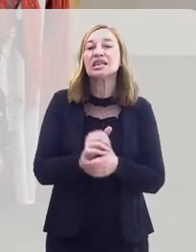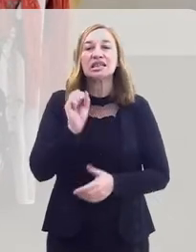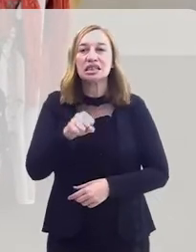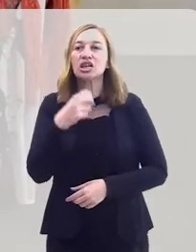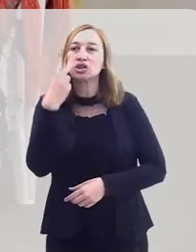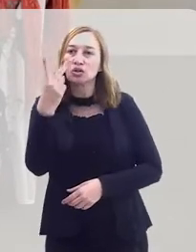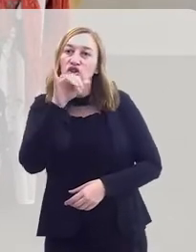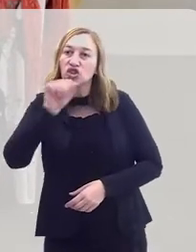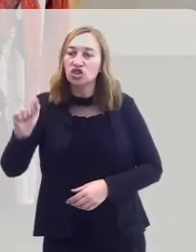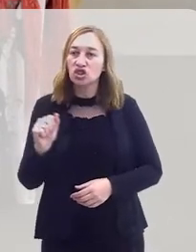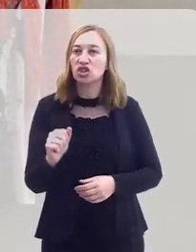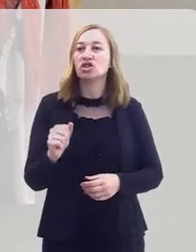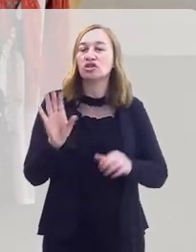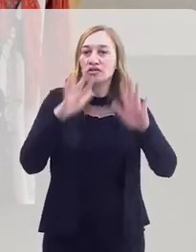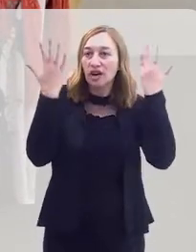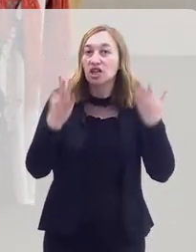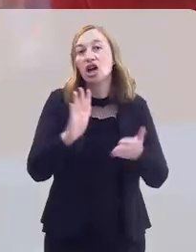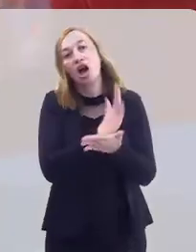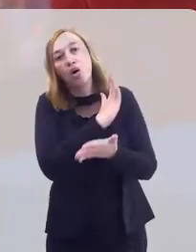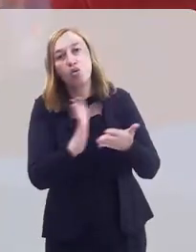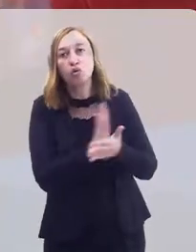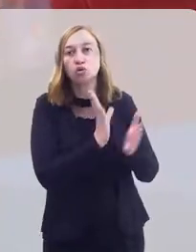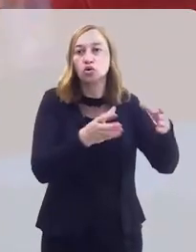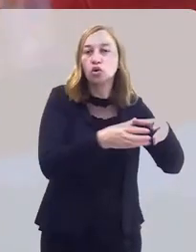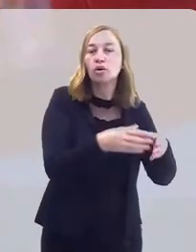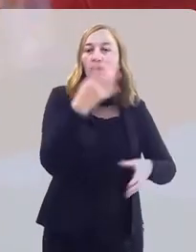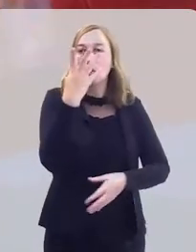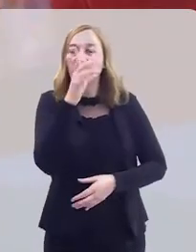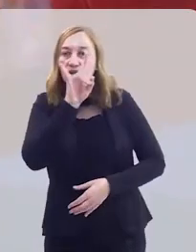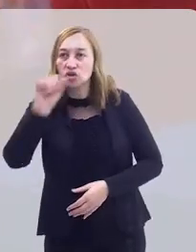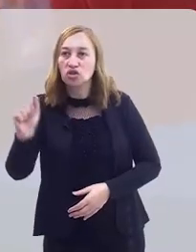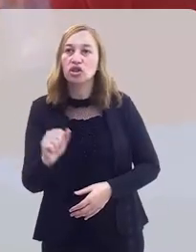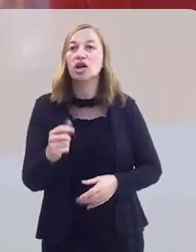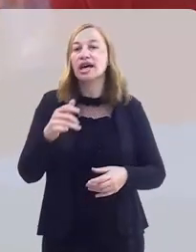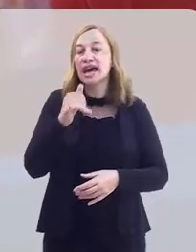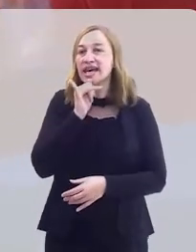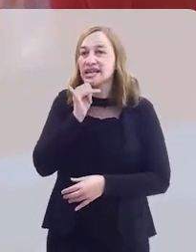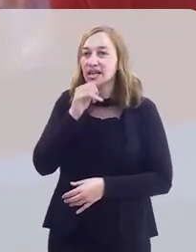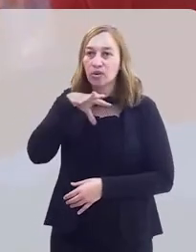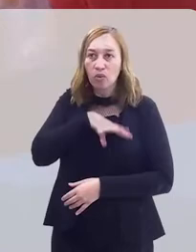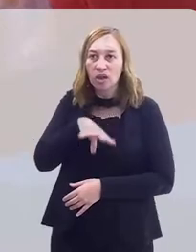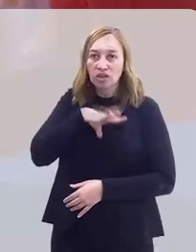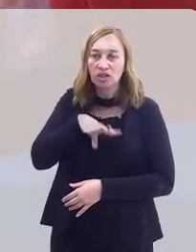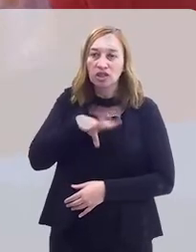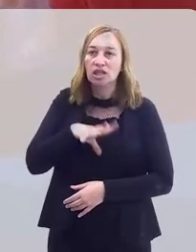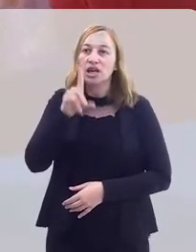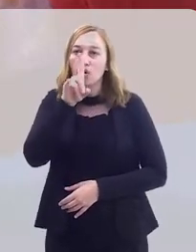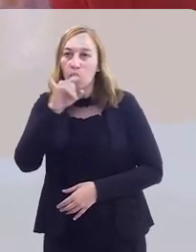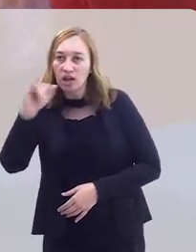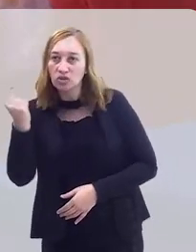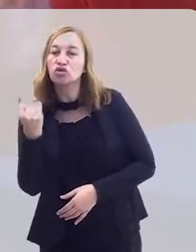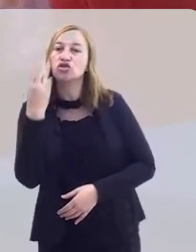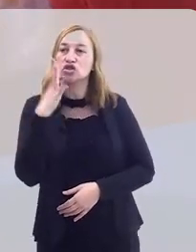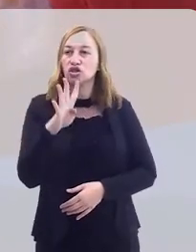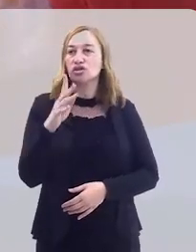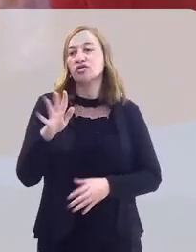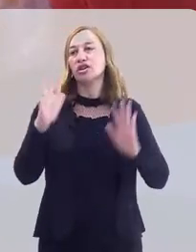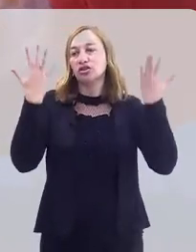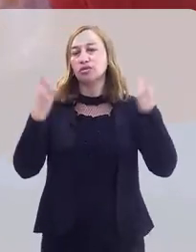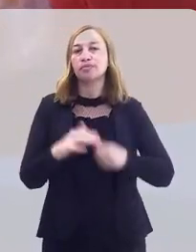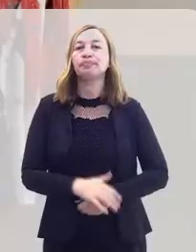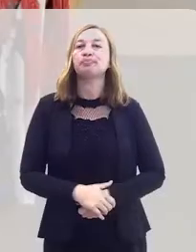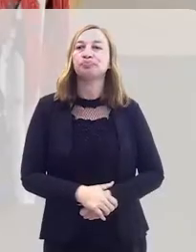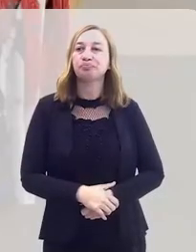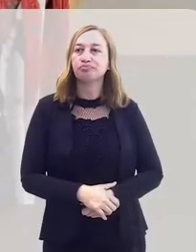Sim, são 2 dias de festa. Em alguns grupos, são 4 dias. Por exemplo, em Portugal, o Grupo Calão, eles fazem festa de 4 dias.